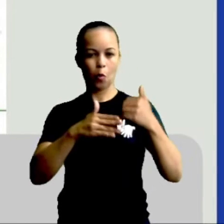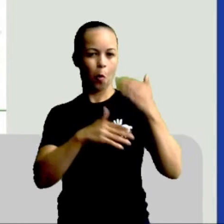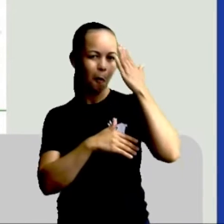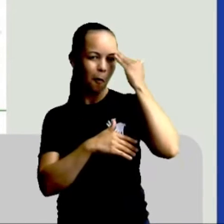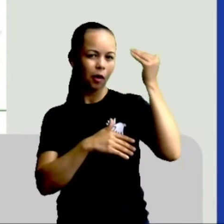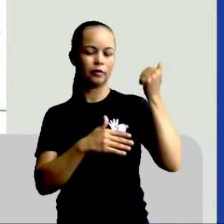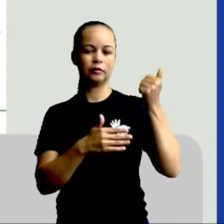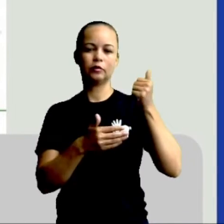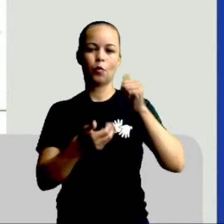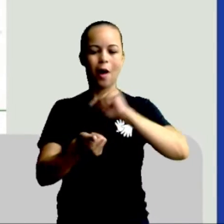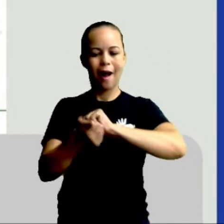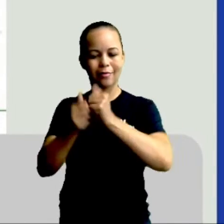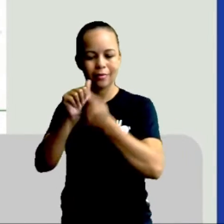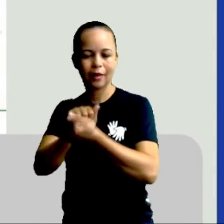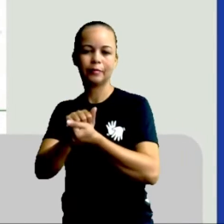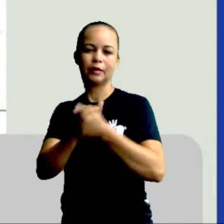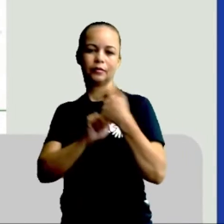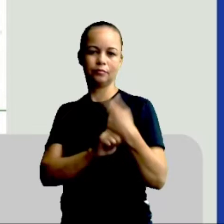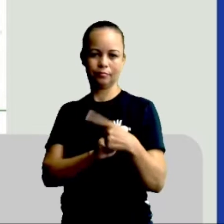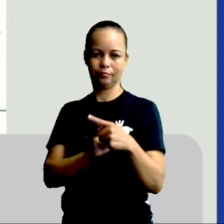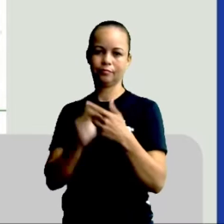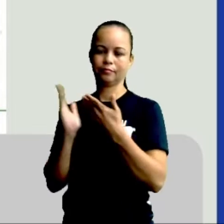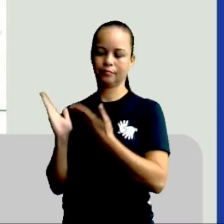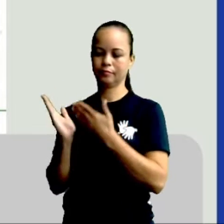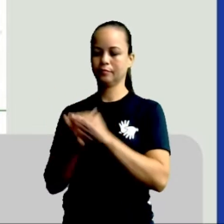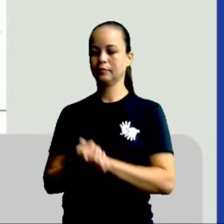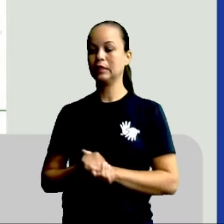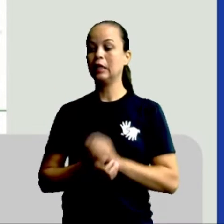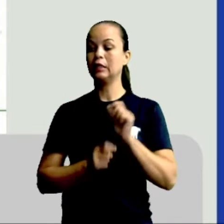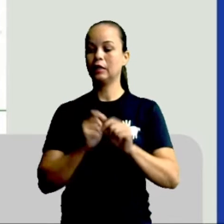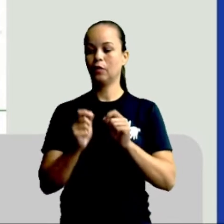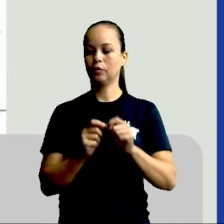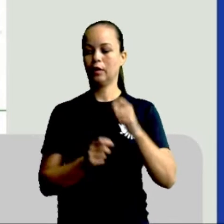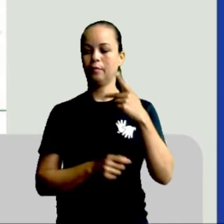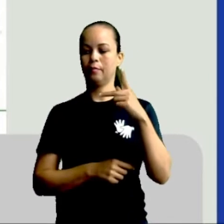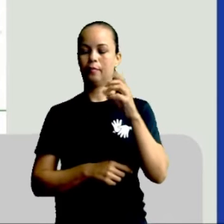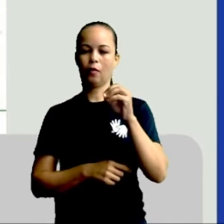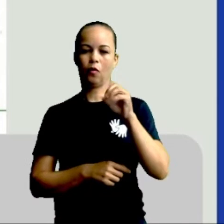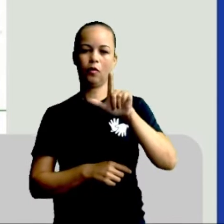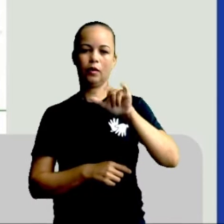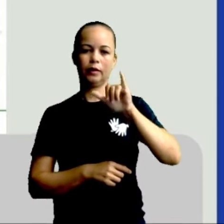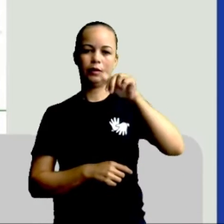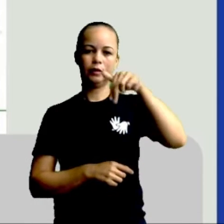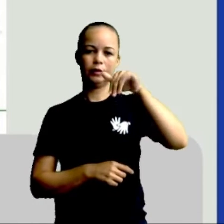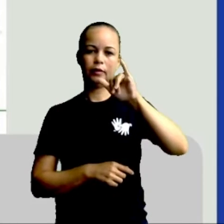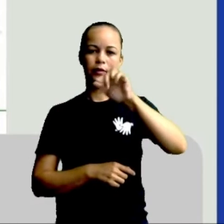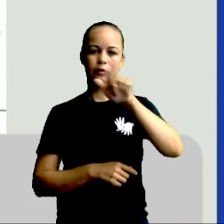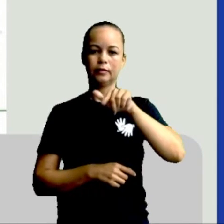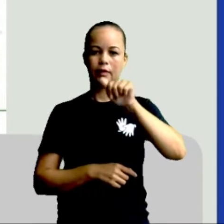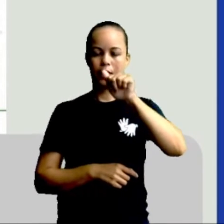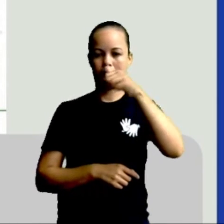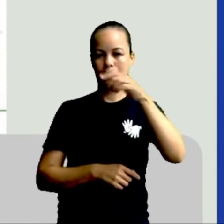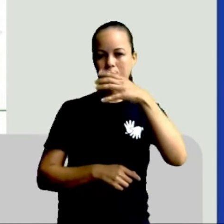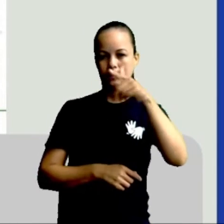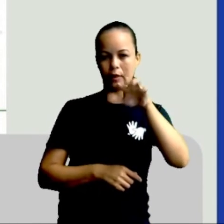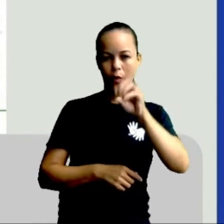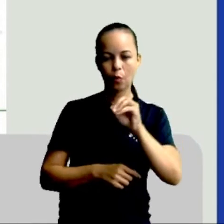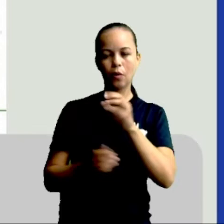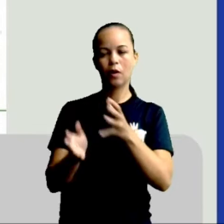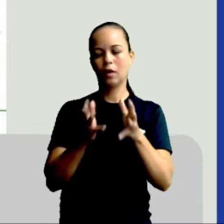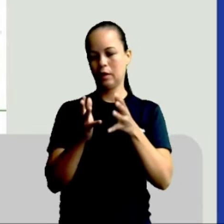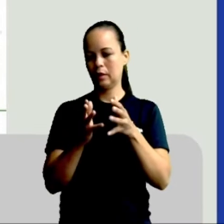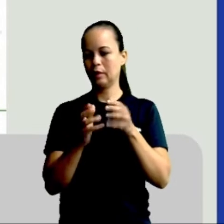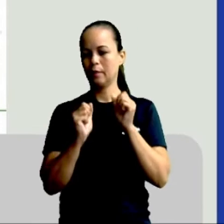sucesso adaptativo desse organismo. Polinização pode ocorrer por meio pelo vento, que é a anemofilia,